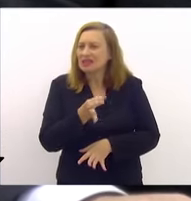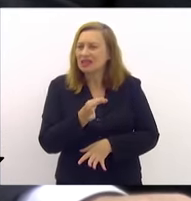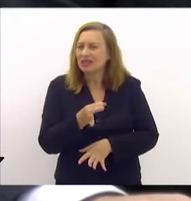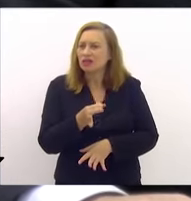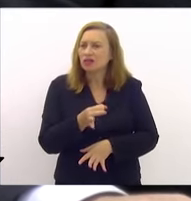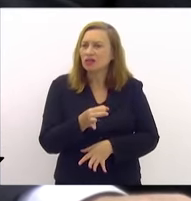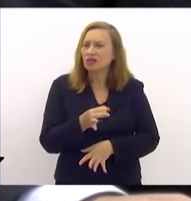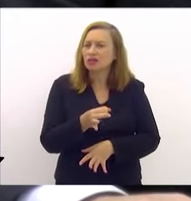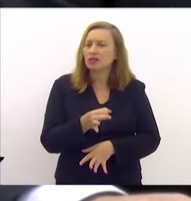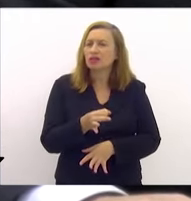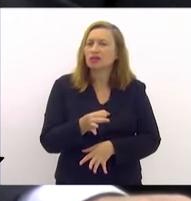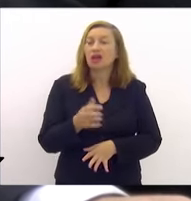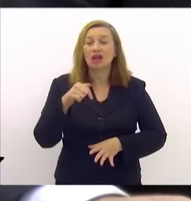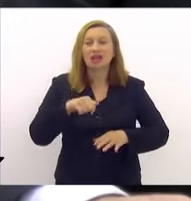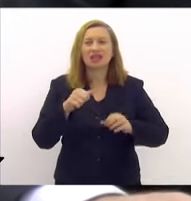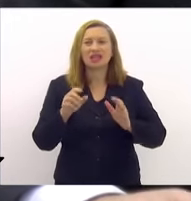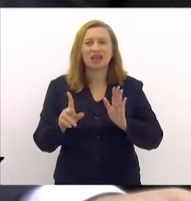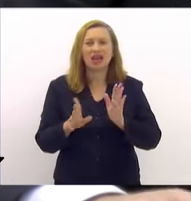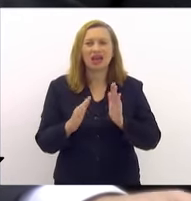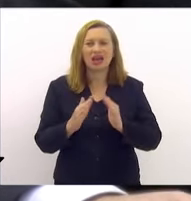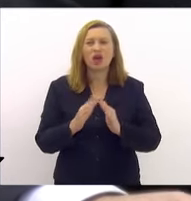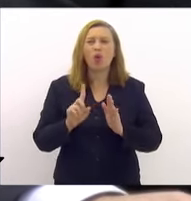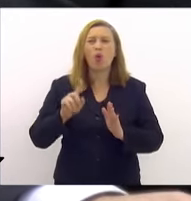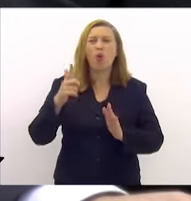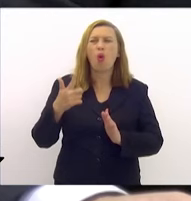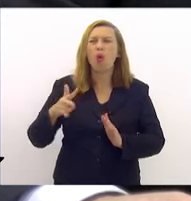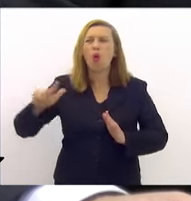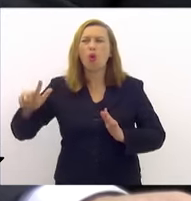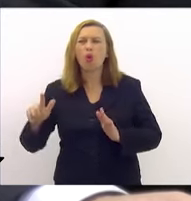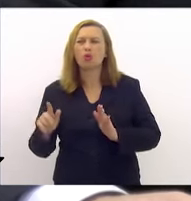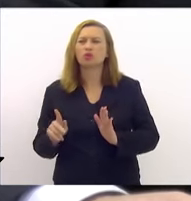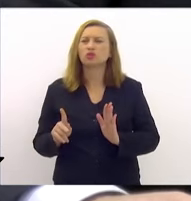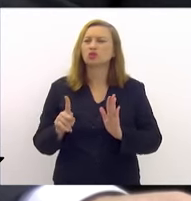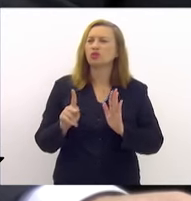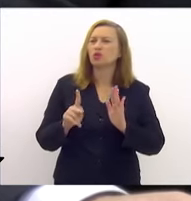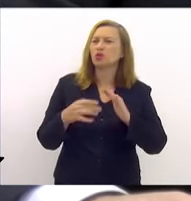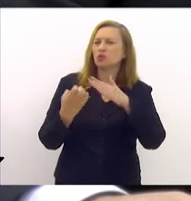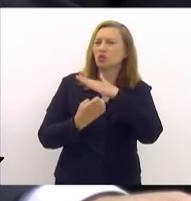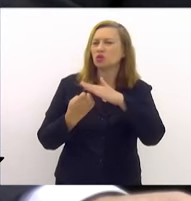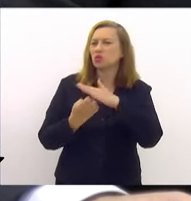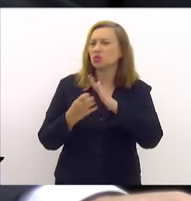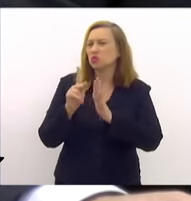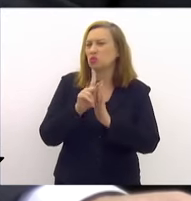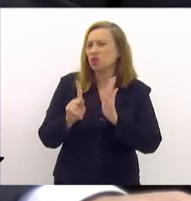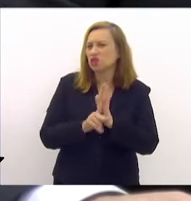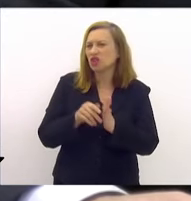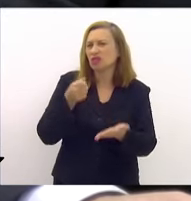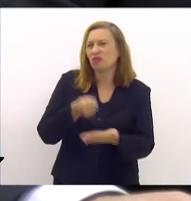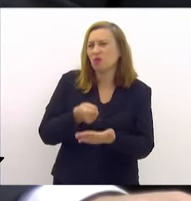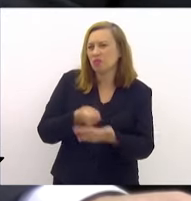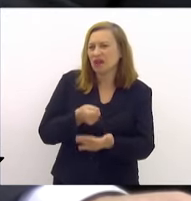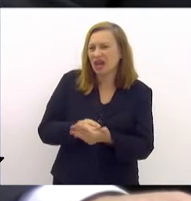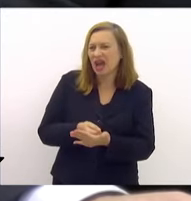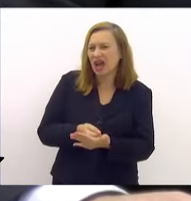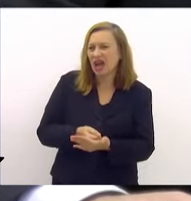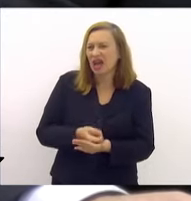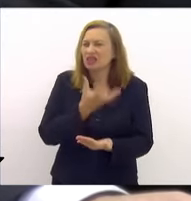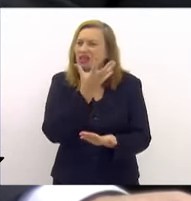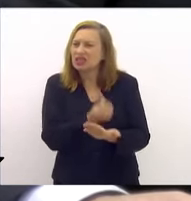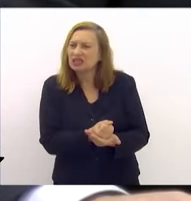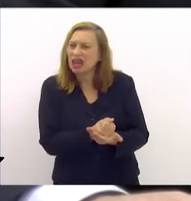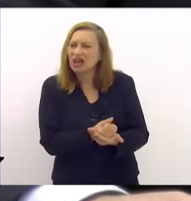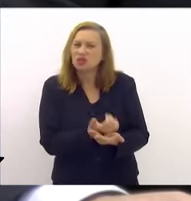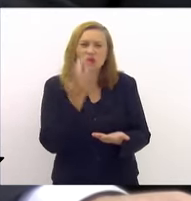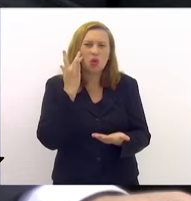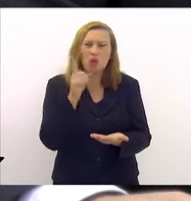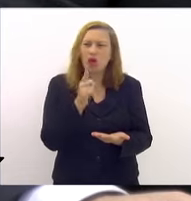por a tramitação aqui na casa de um outro projeto que obrigava a identificação, eu acho que através de